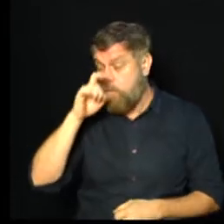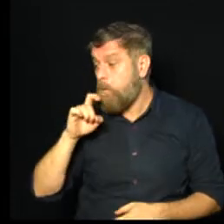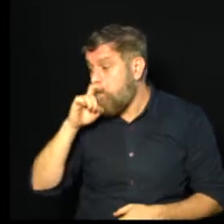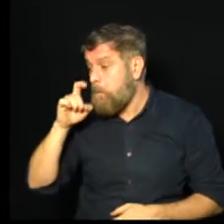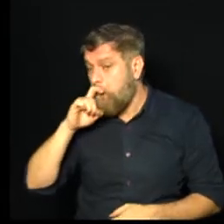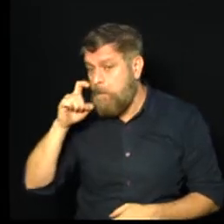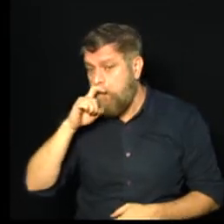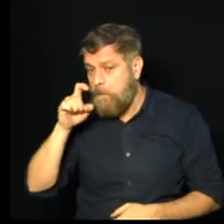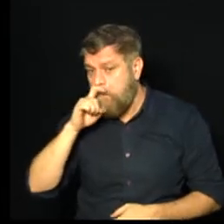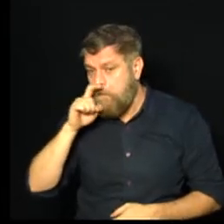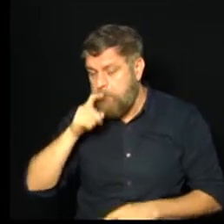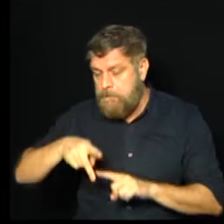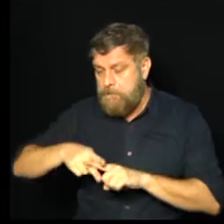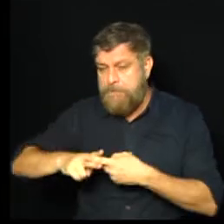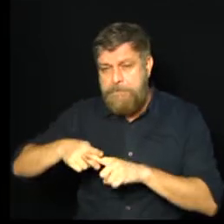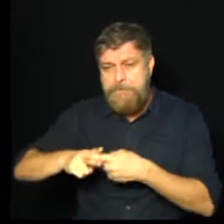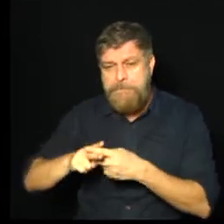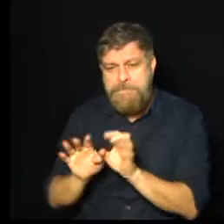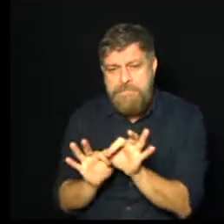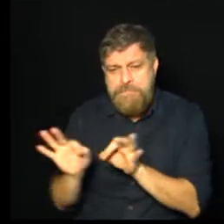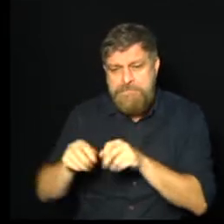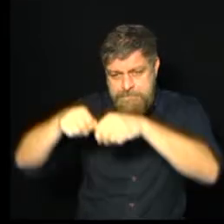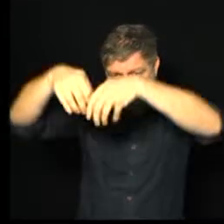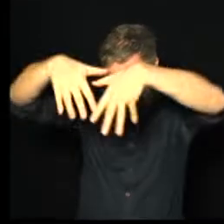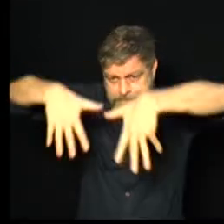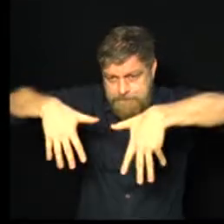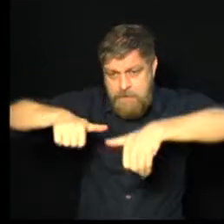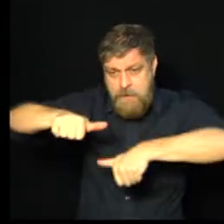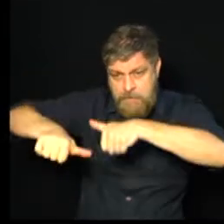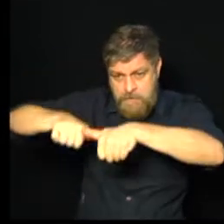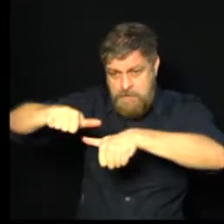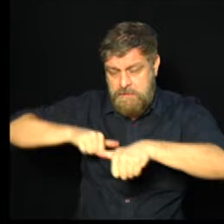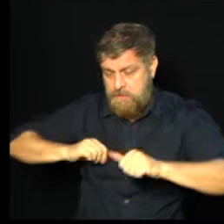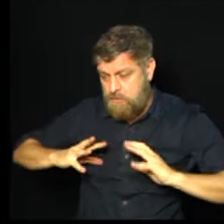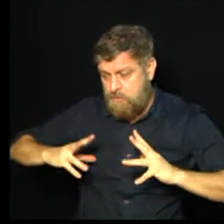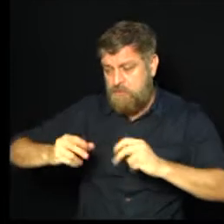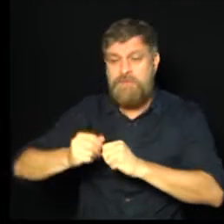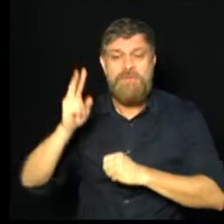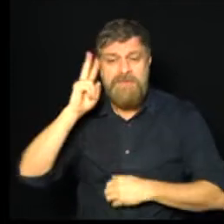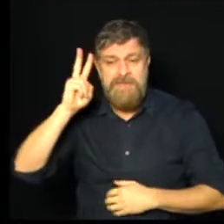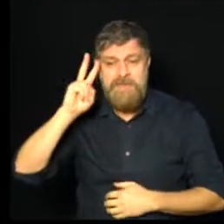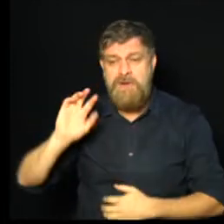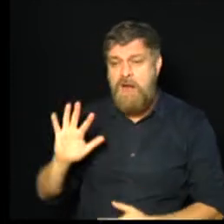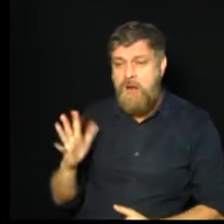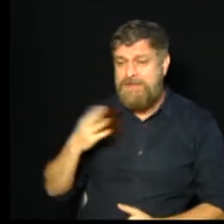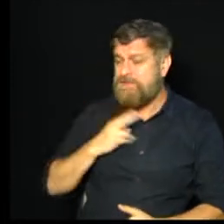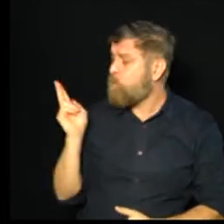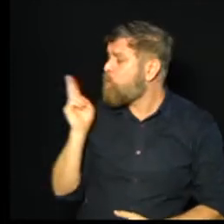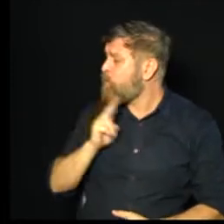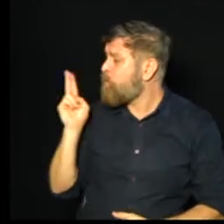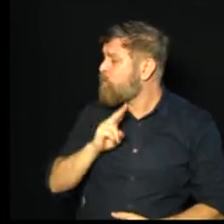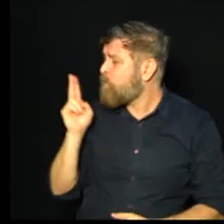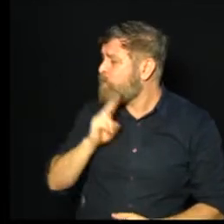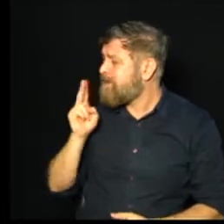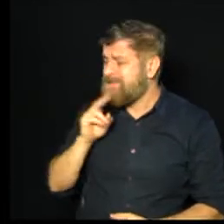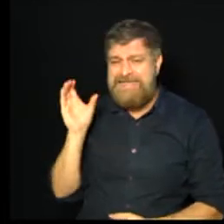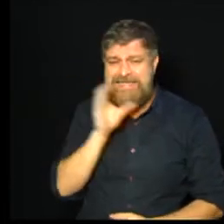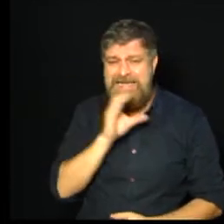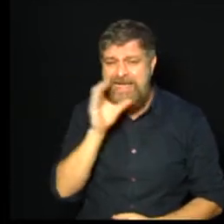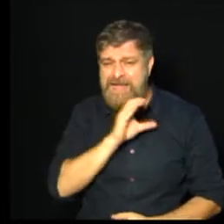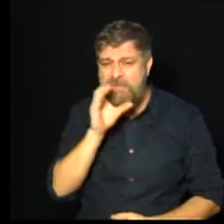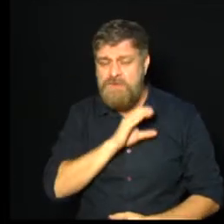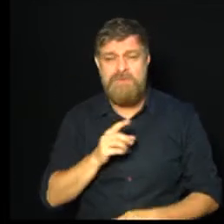Essa reestruturação, todo mundo lembra, por motivos óbvios, ocorreu num caráter de urgência